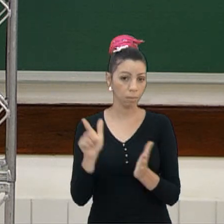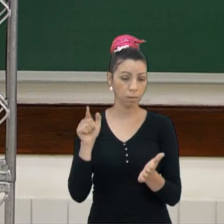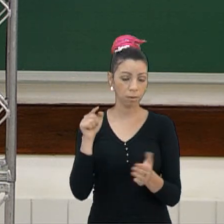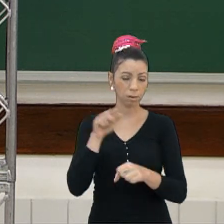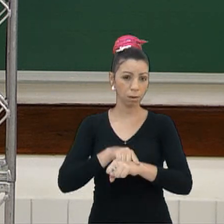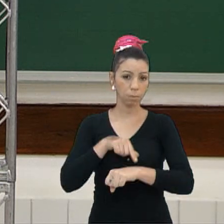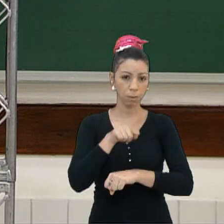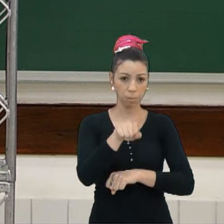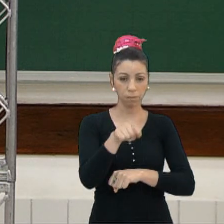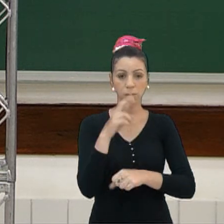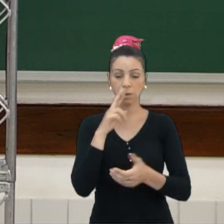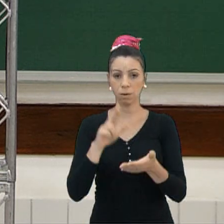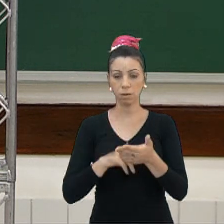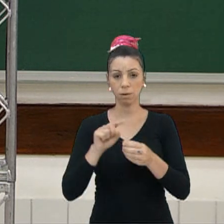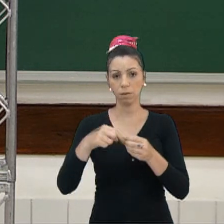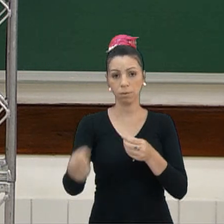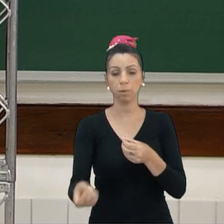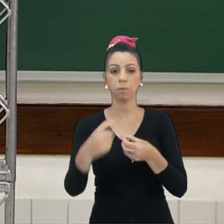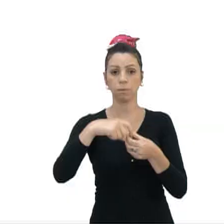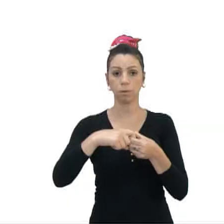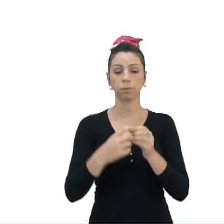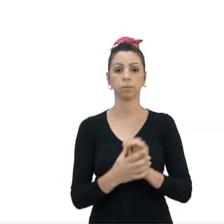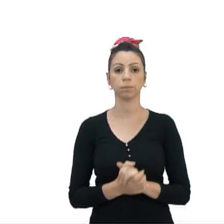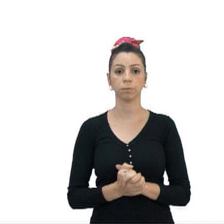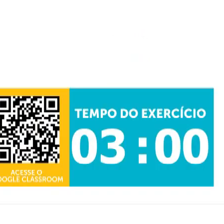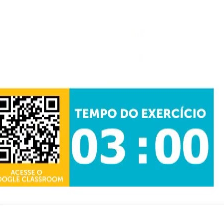para vocês responderem e eu volto para continuar.